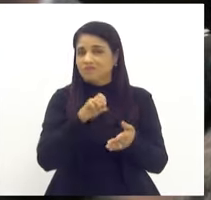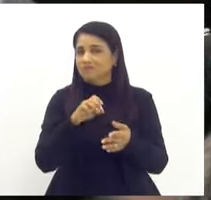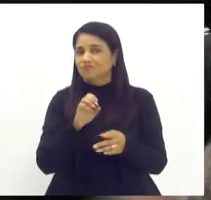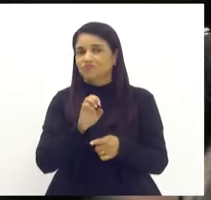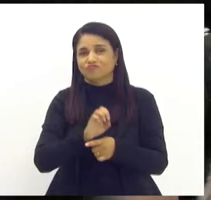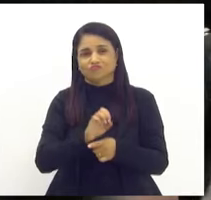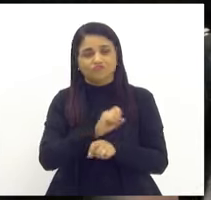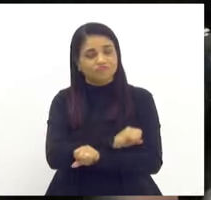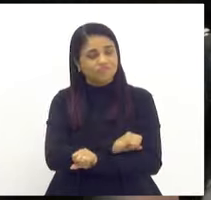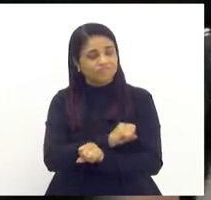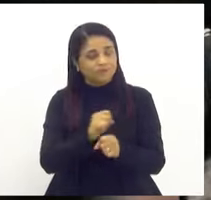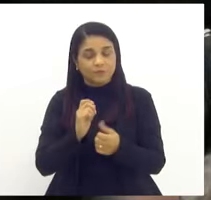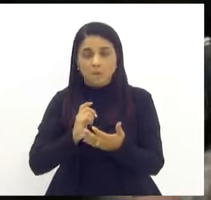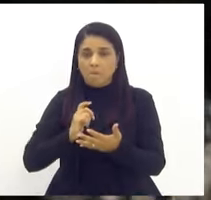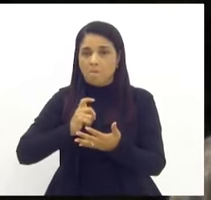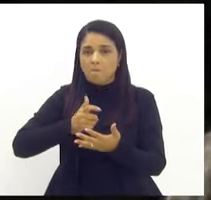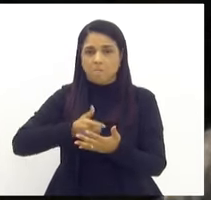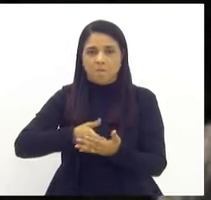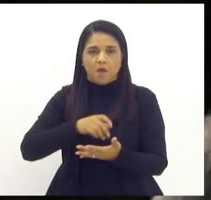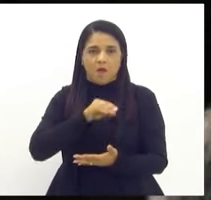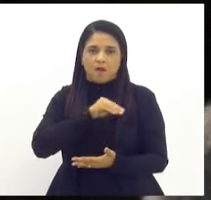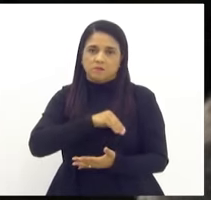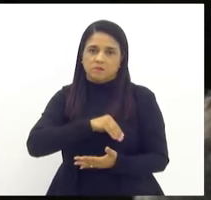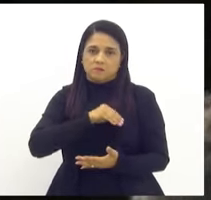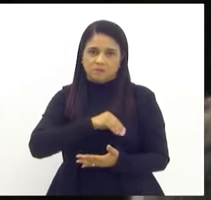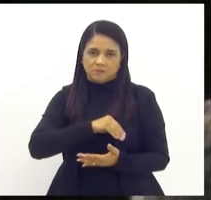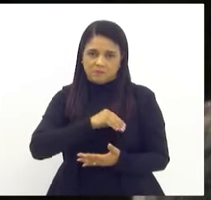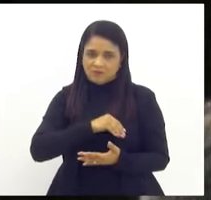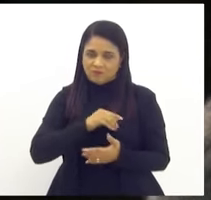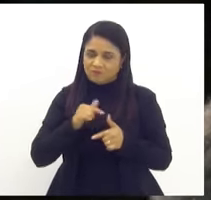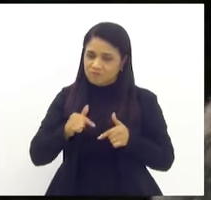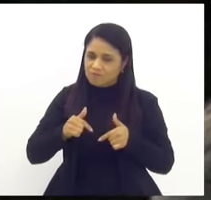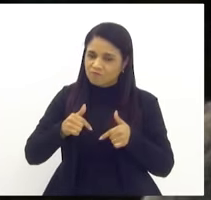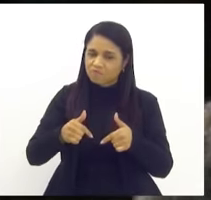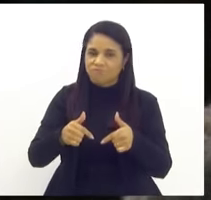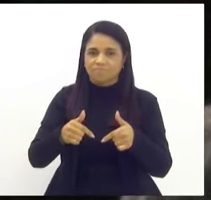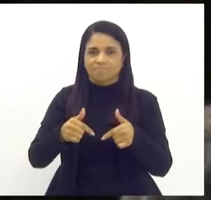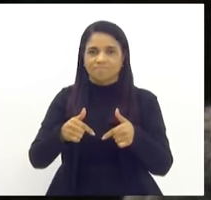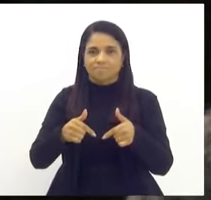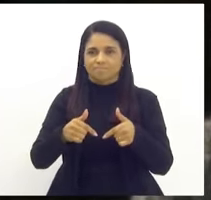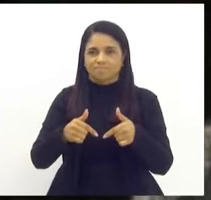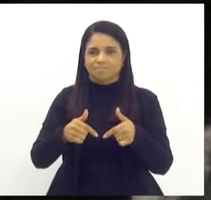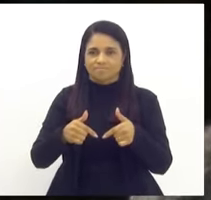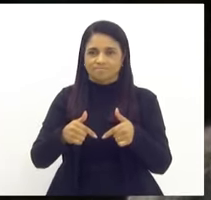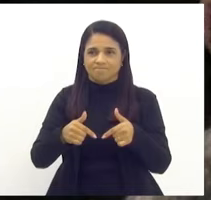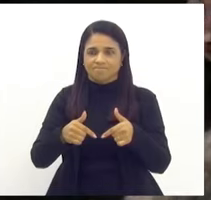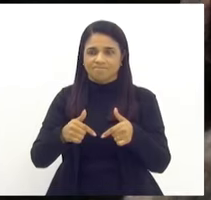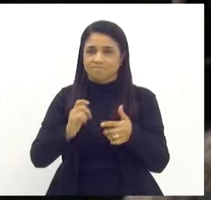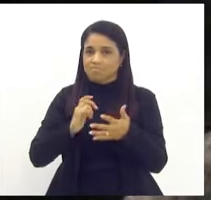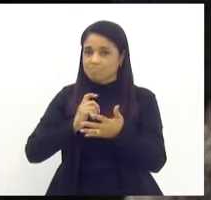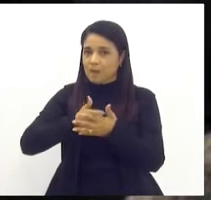que nós tenhamos aqui e as funções estaduais cobertas então a gente precisa dar garantia